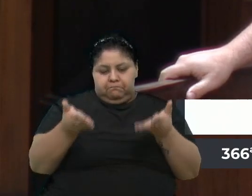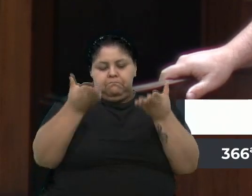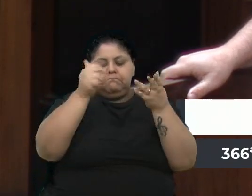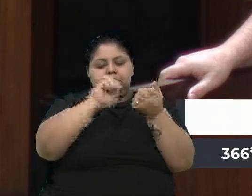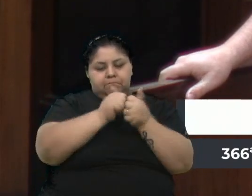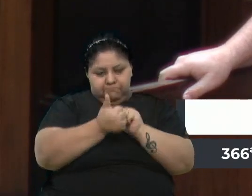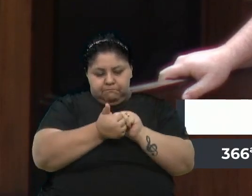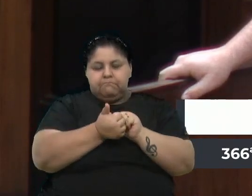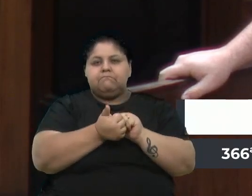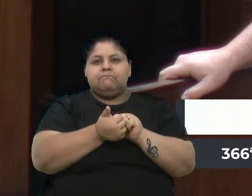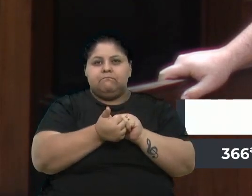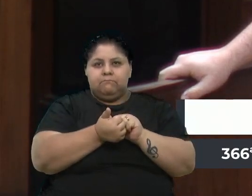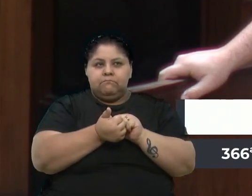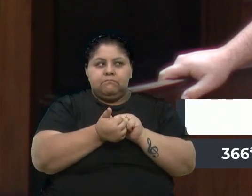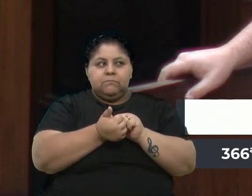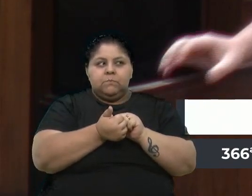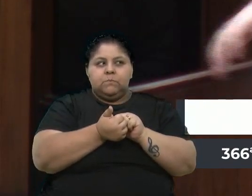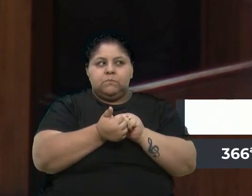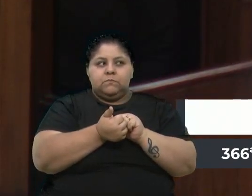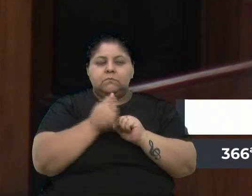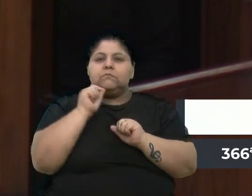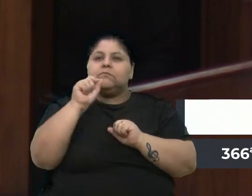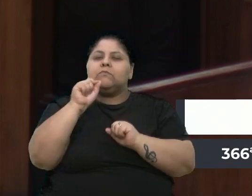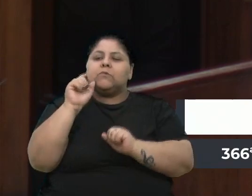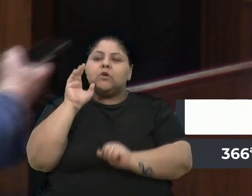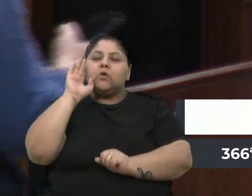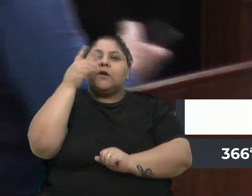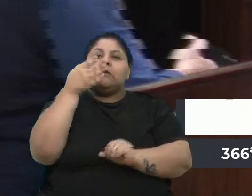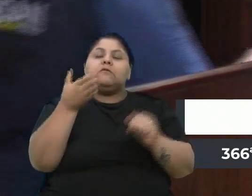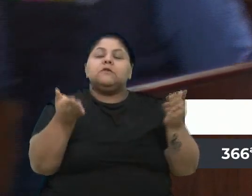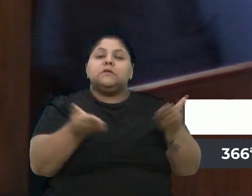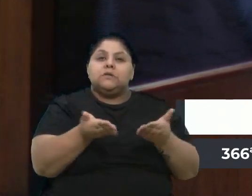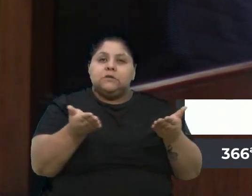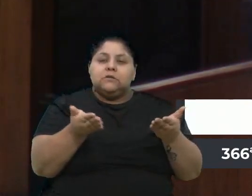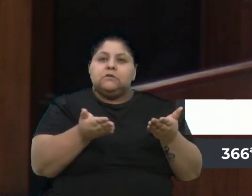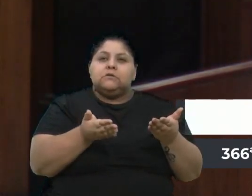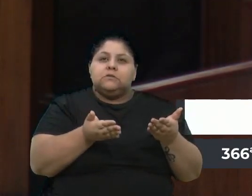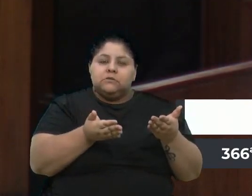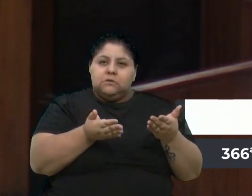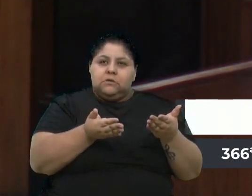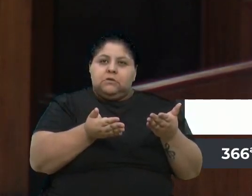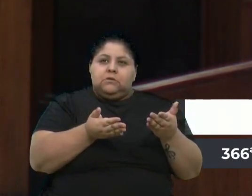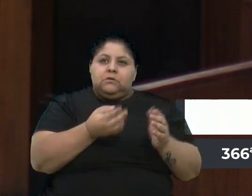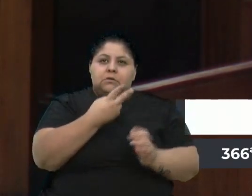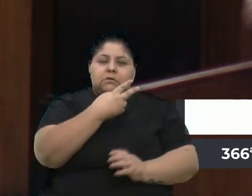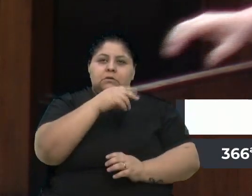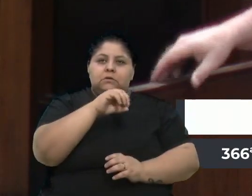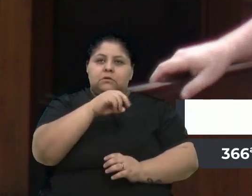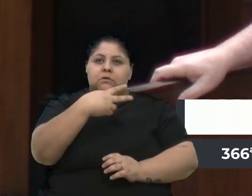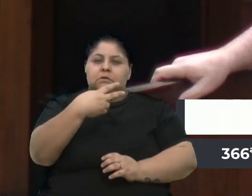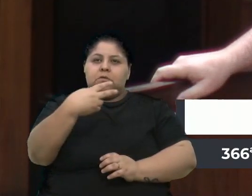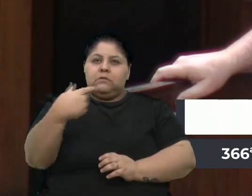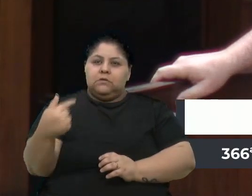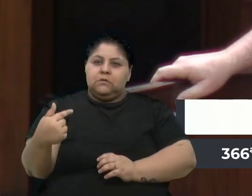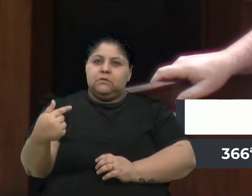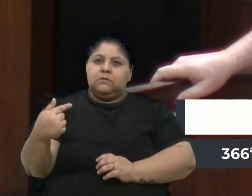esportivos. O que está acontecendo agora? Em 2027,